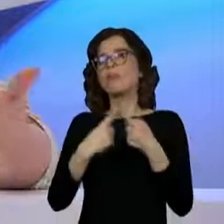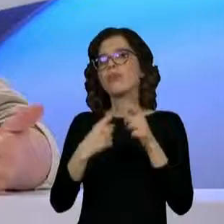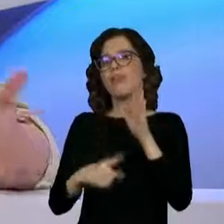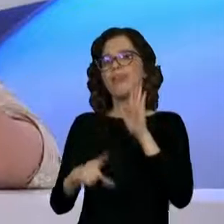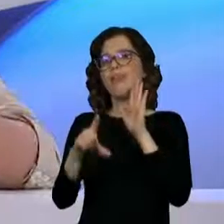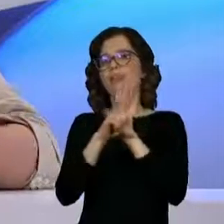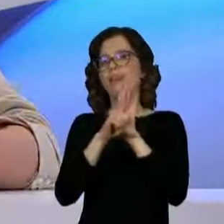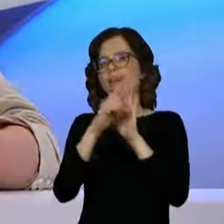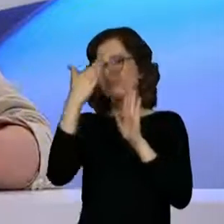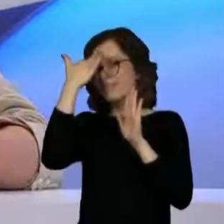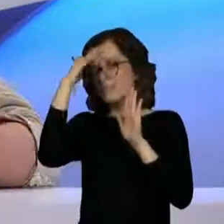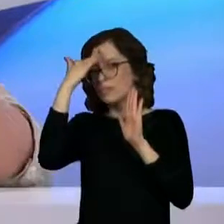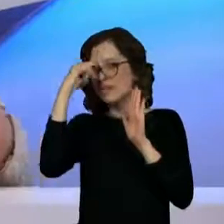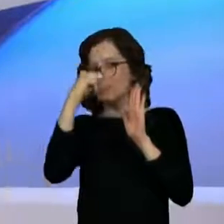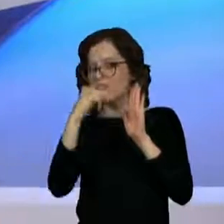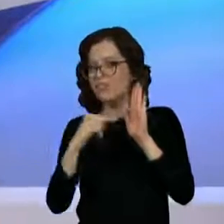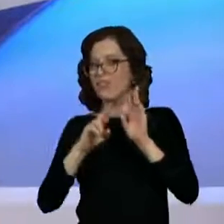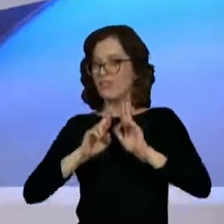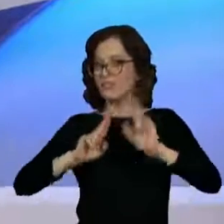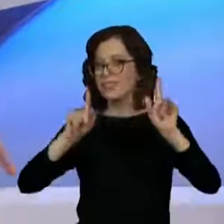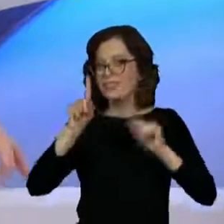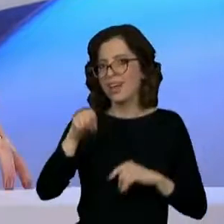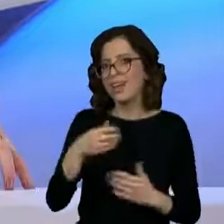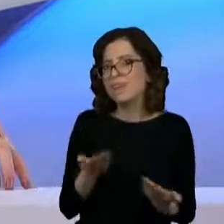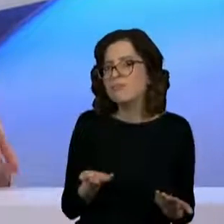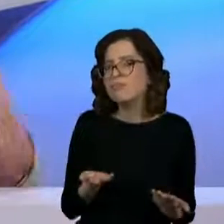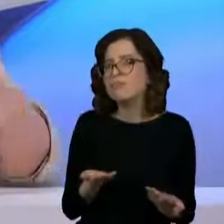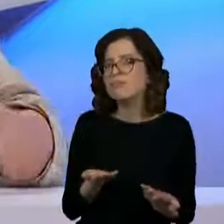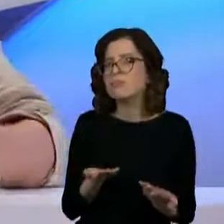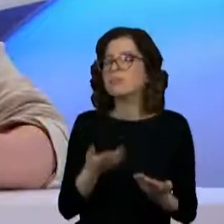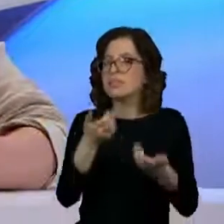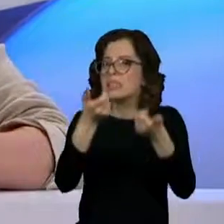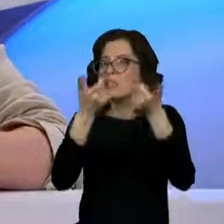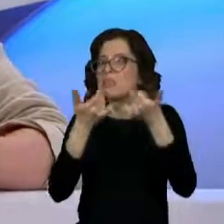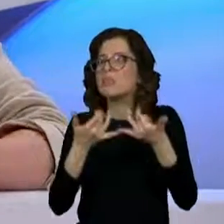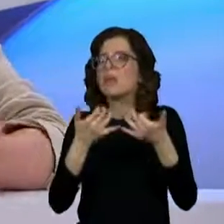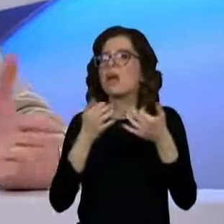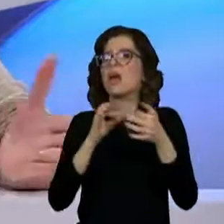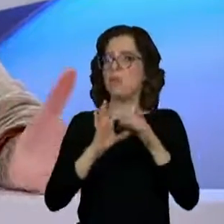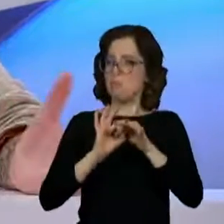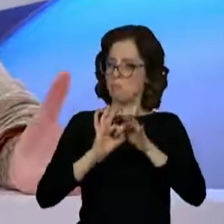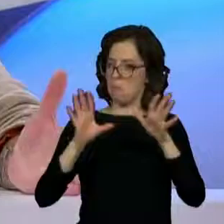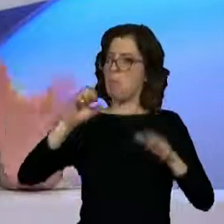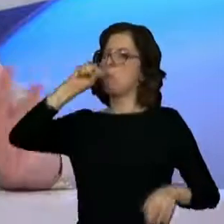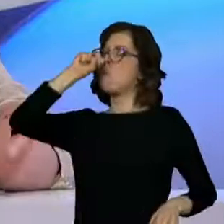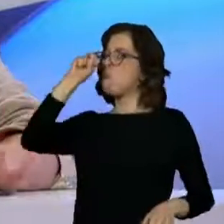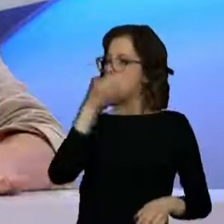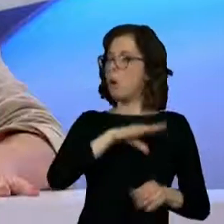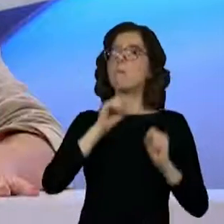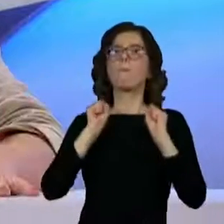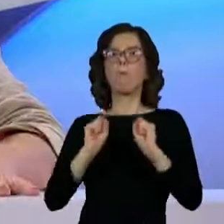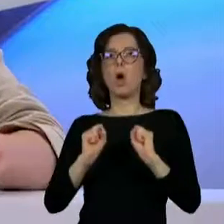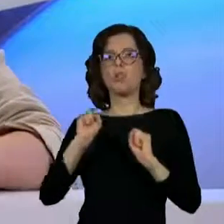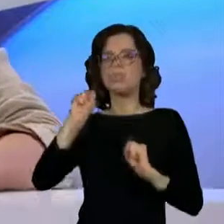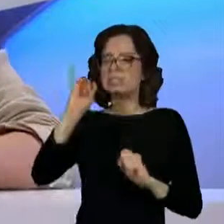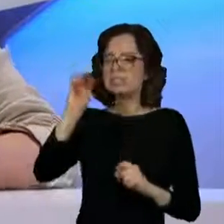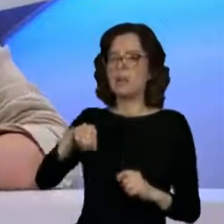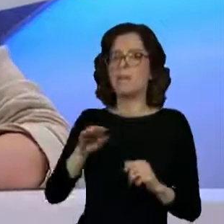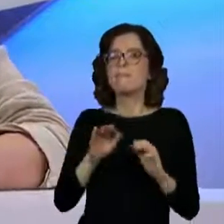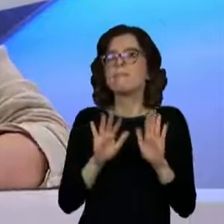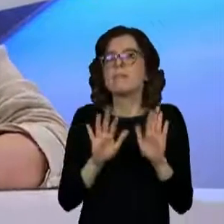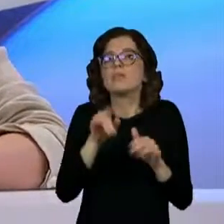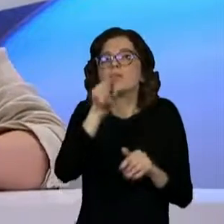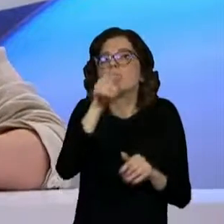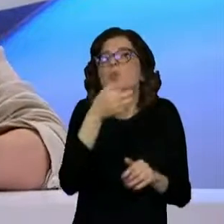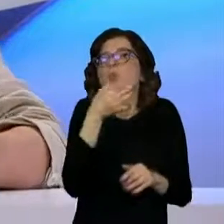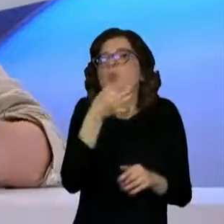fazer frente a esses ataques. Então, a minha pergunta é, qual é o papel que você vê e qual é o risco